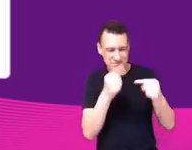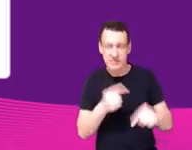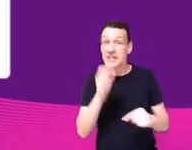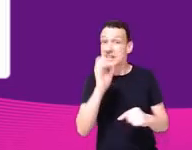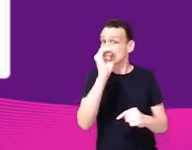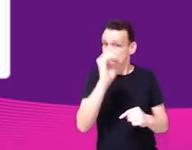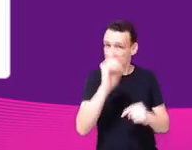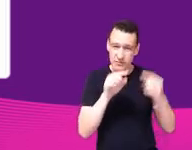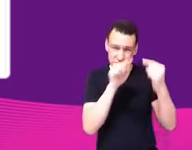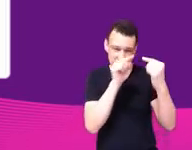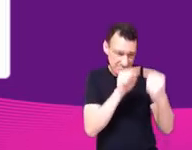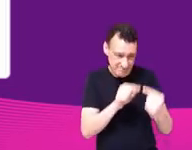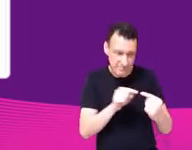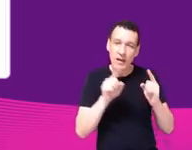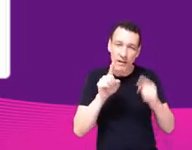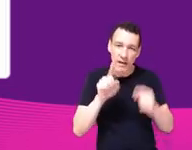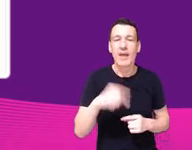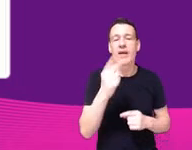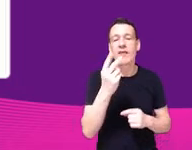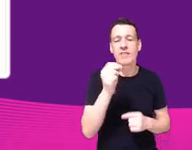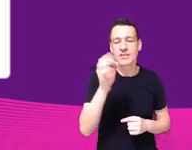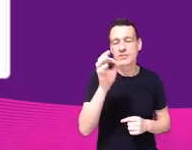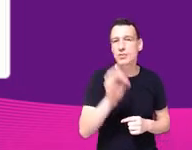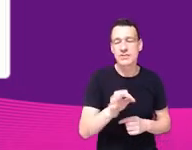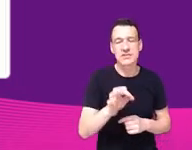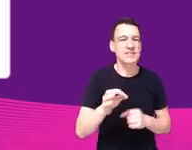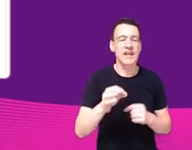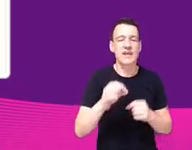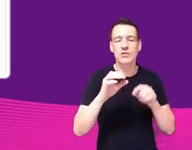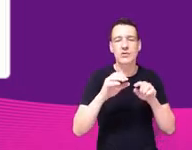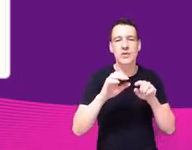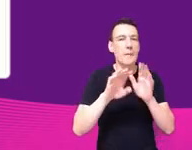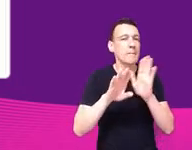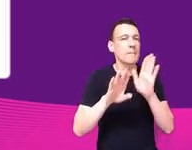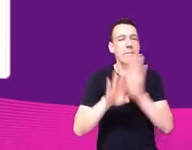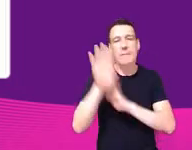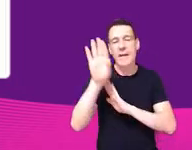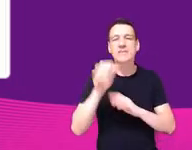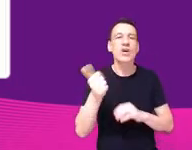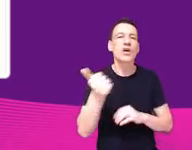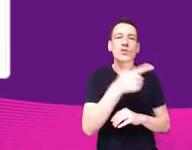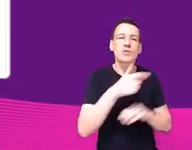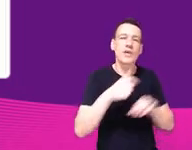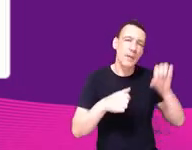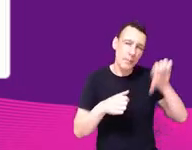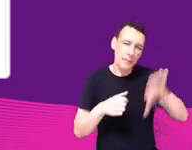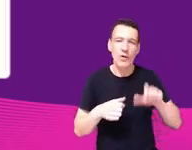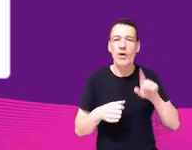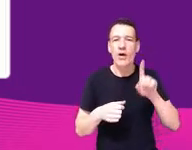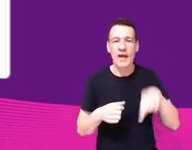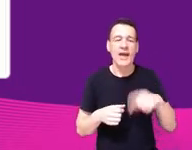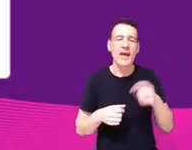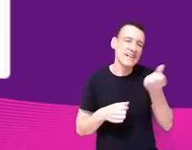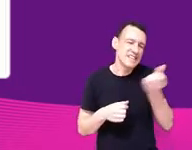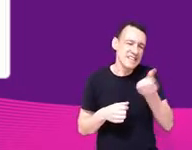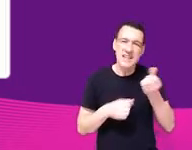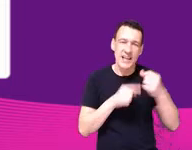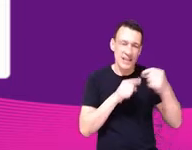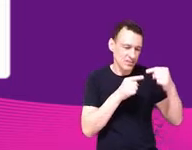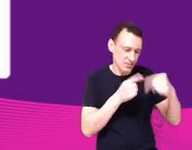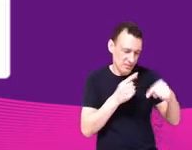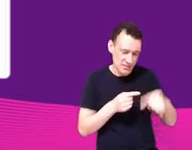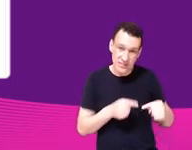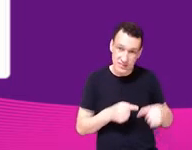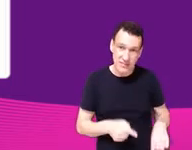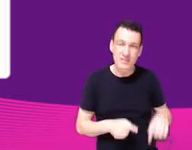é 20% superior à pior compatibilidade, que são as 6 incompatibilidades nesses mesmos